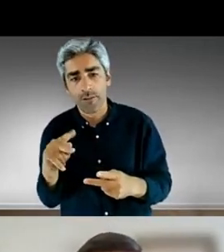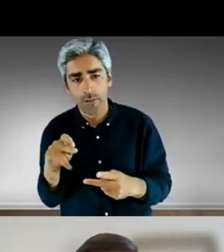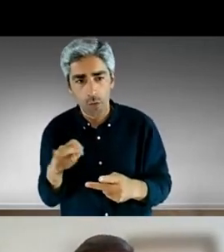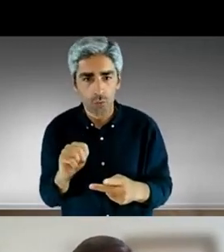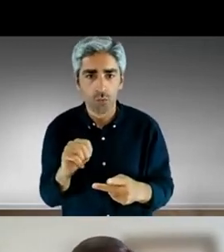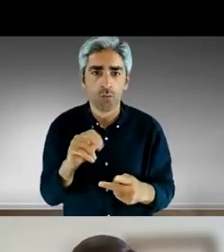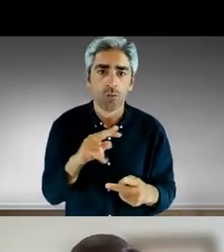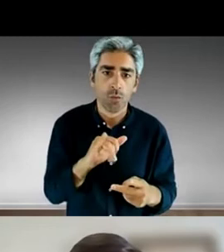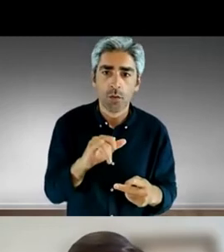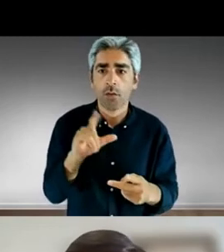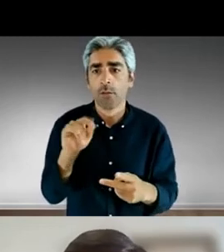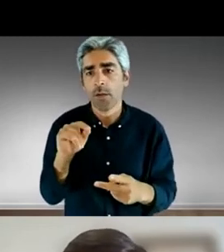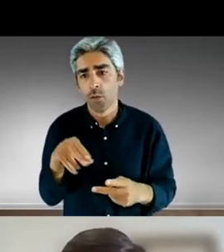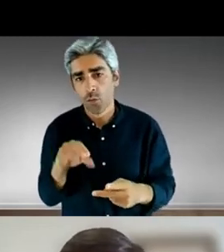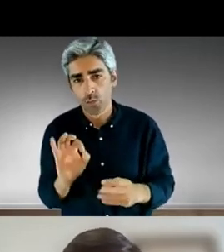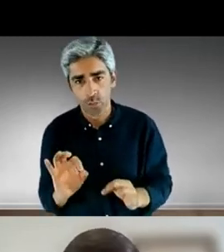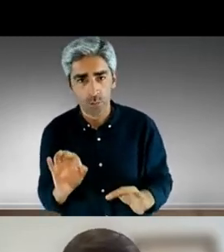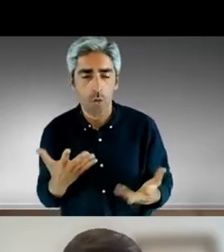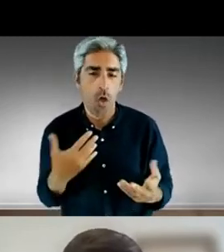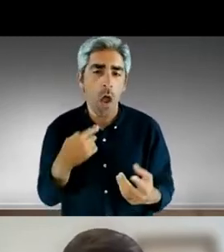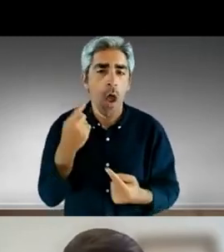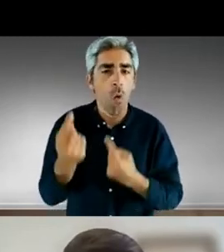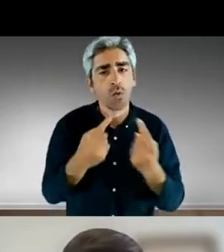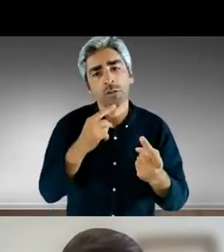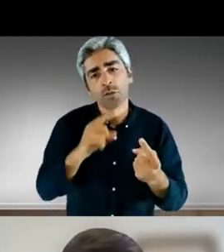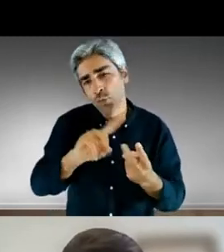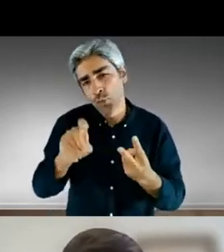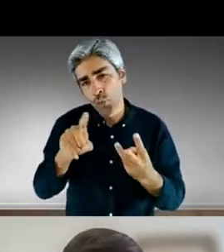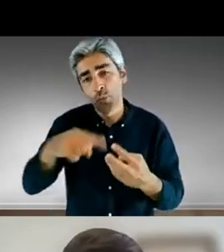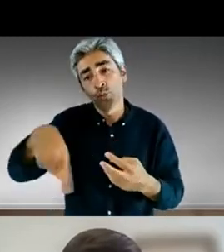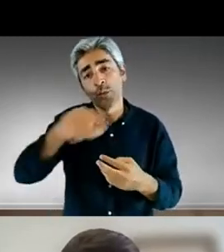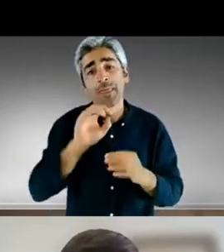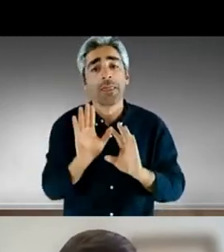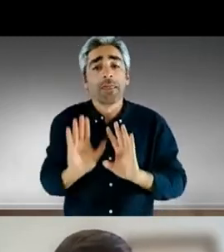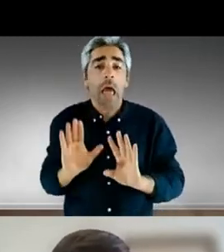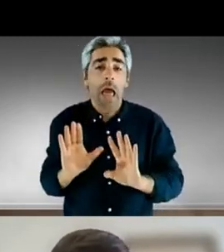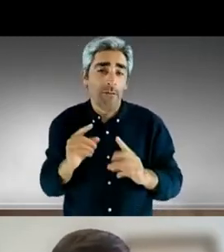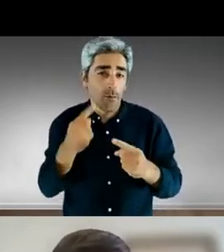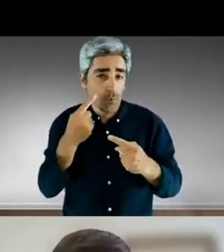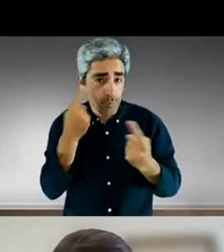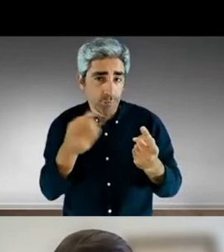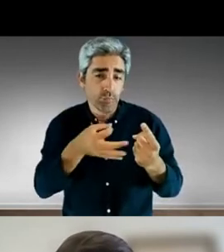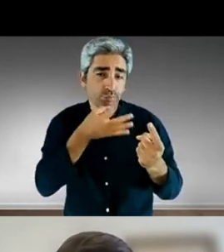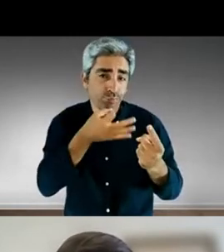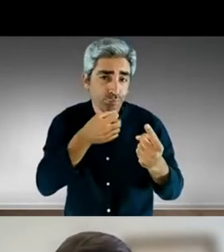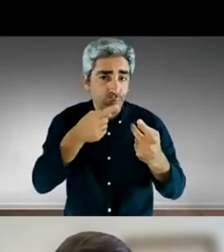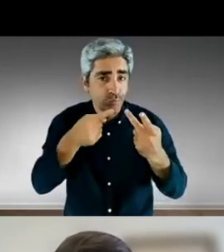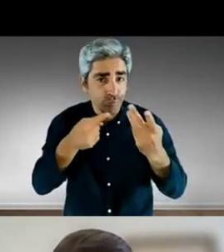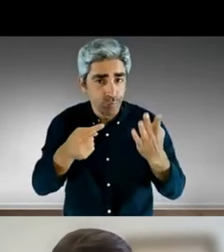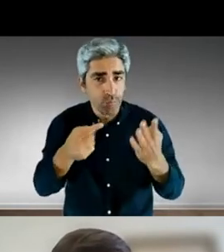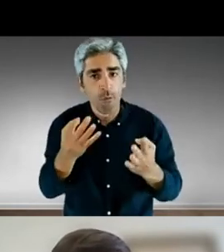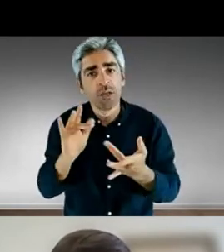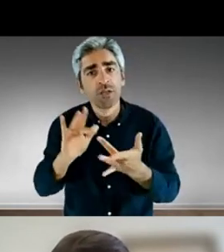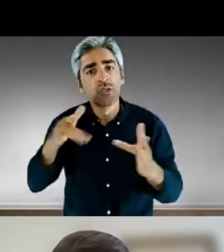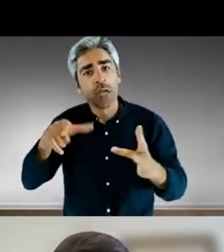precisamente colocar algumas questões que ao longo das vossas apresentações foram sendo postas no